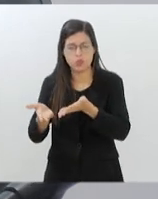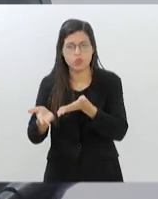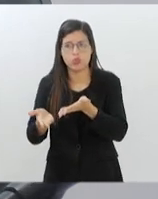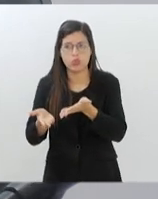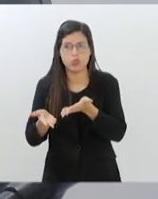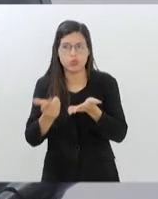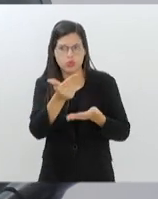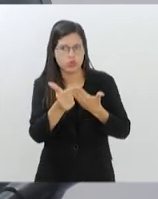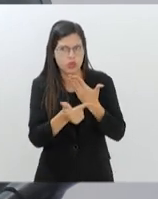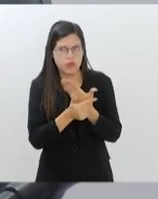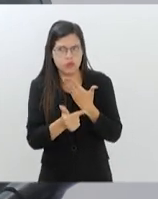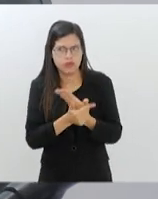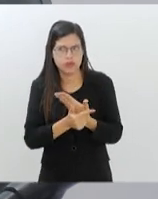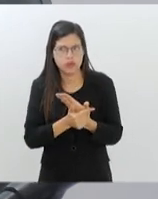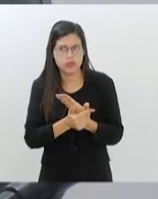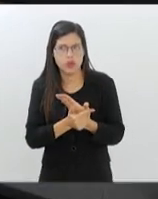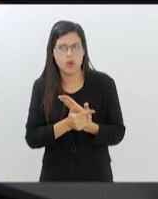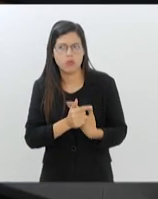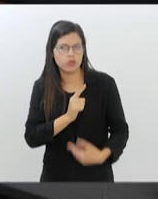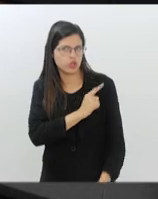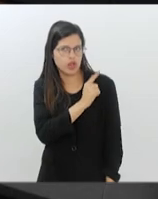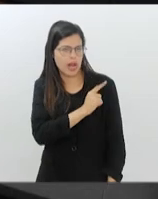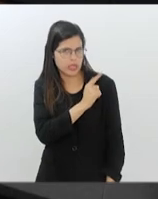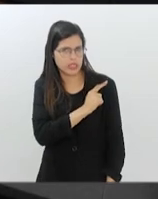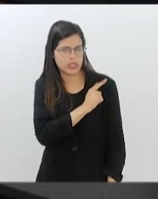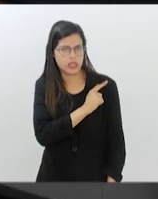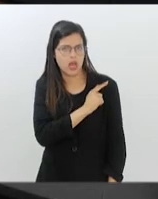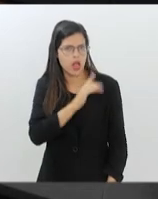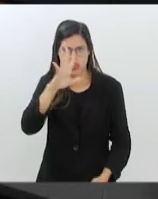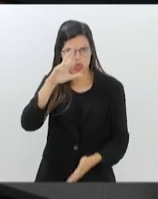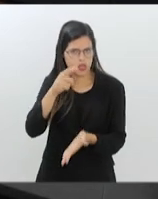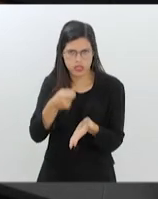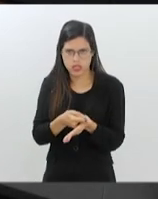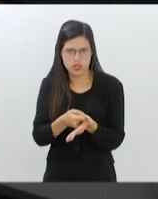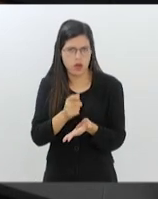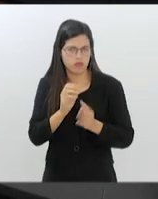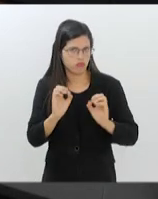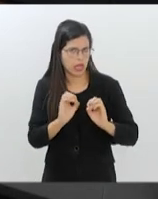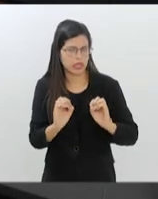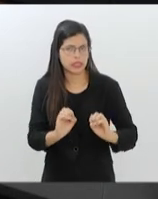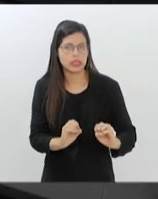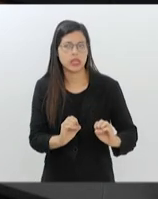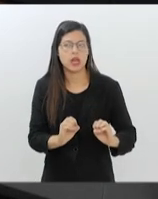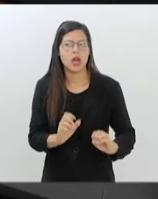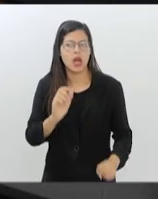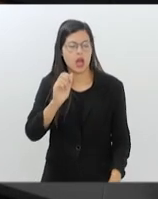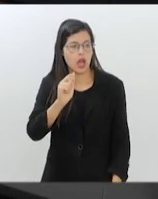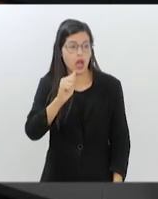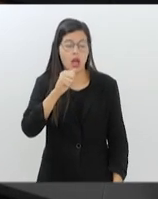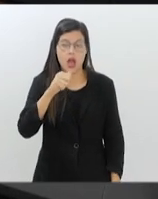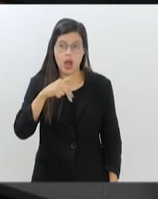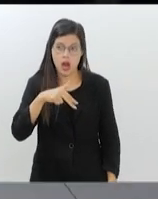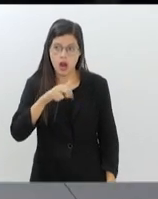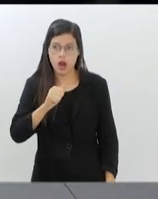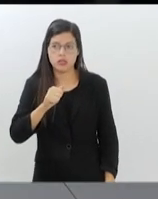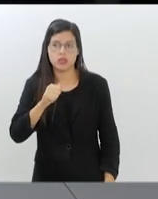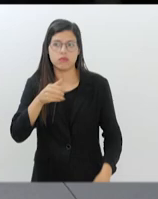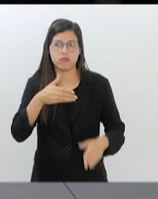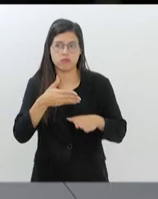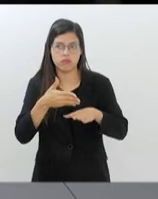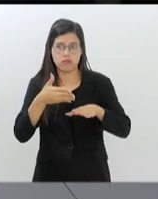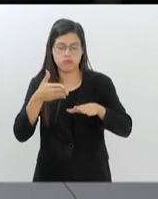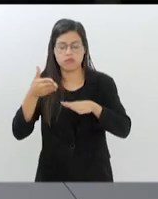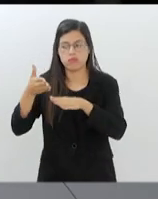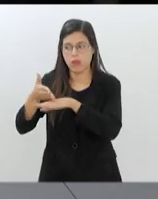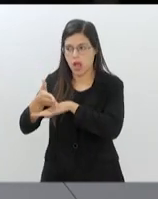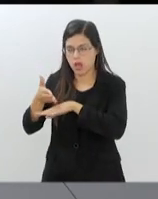contato ela não tinha função gerencial alguma ela não tomava decisões Ana Luisa participava de uma equipe de técnica Qual o núcleo técnico de